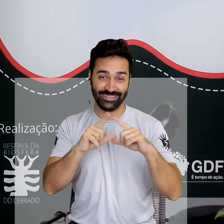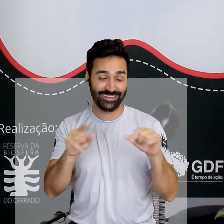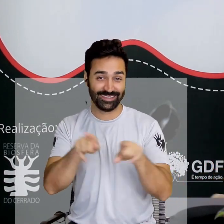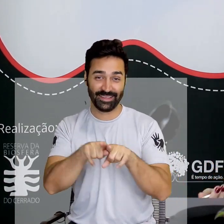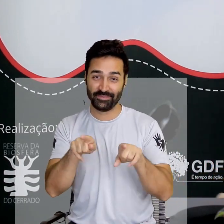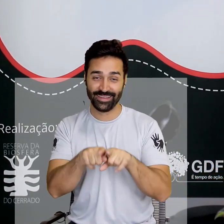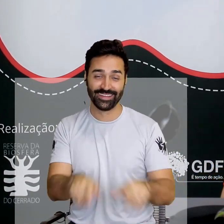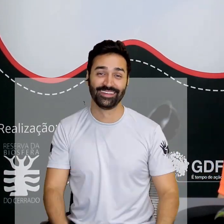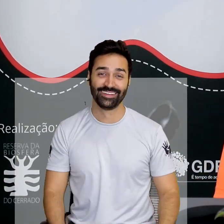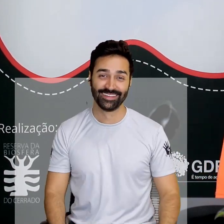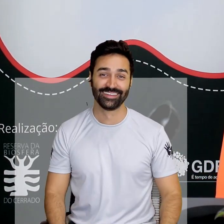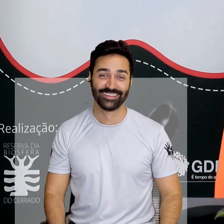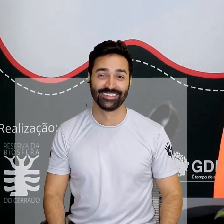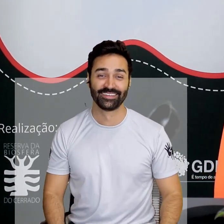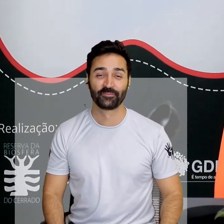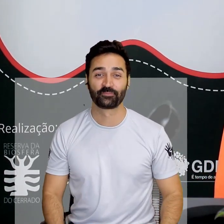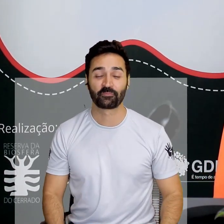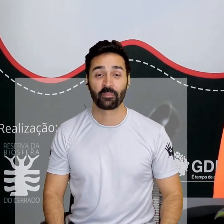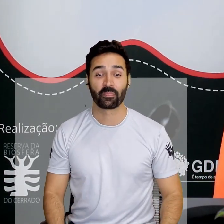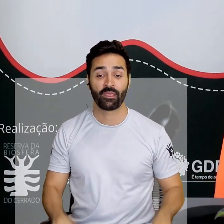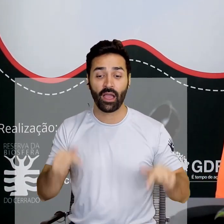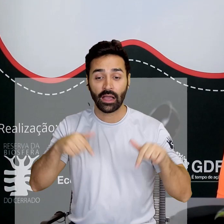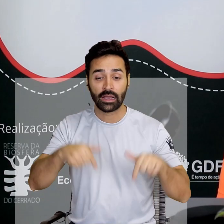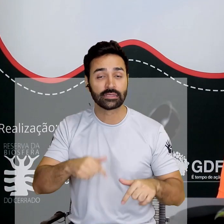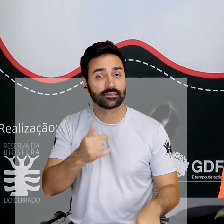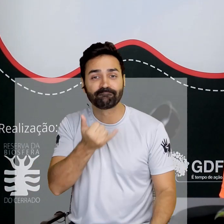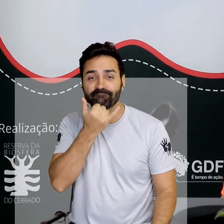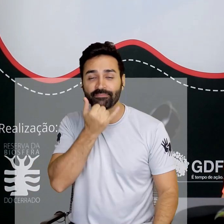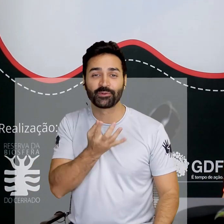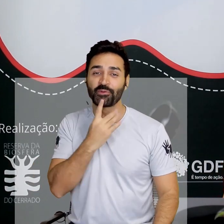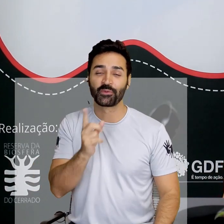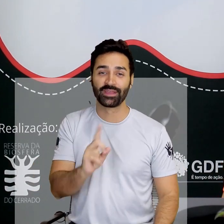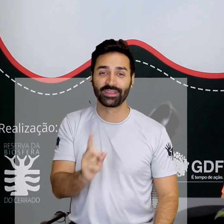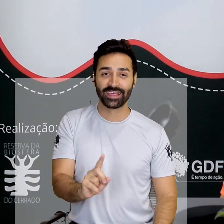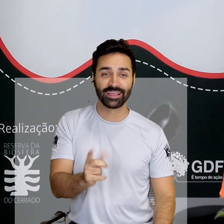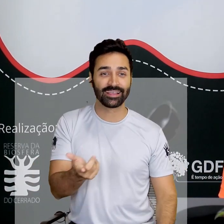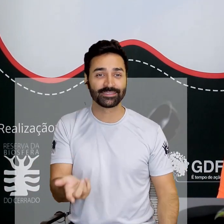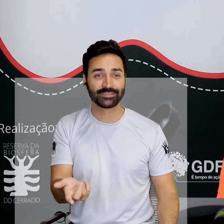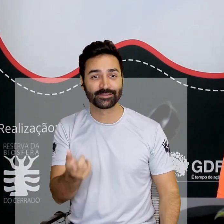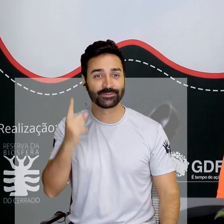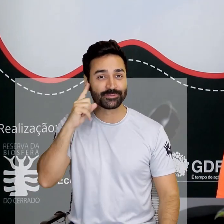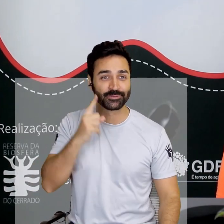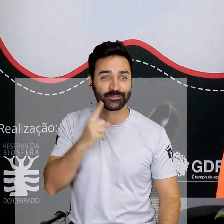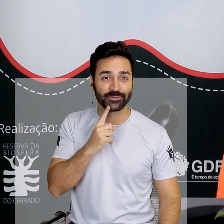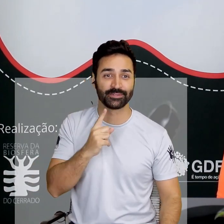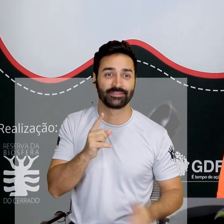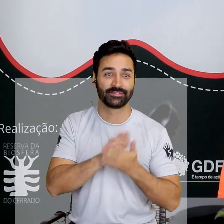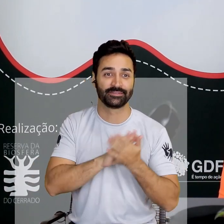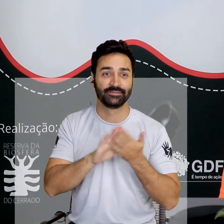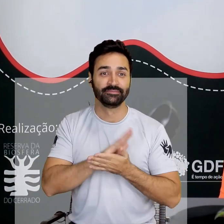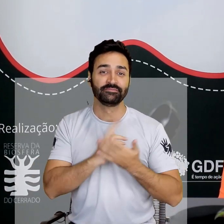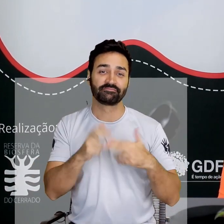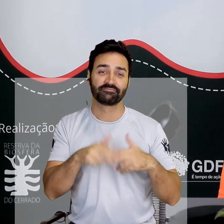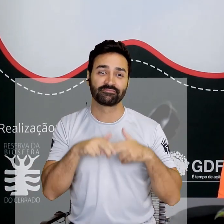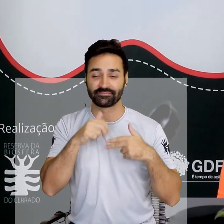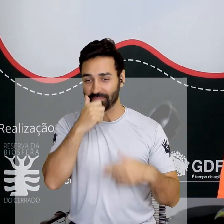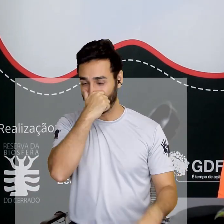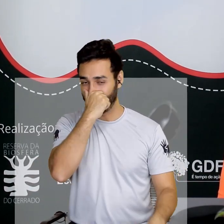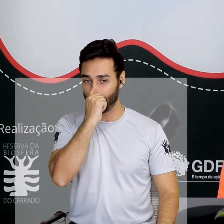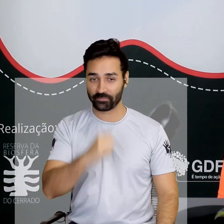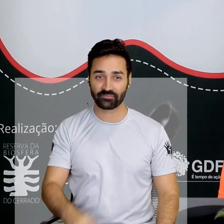Pois é. É porque aqui eu não conheço ninguém assim, nenhum surdo. Então,